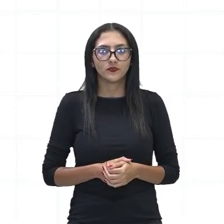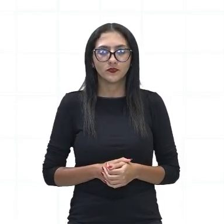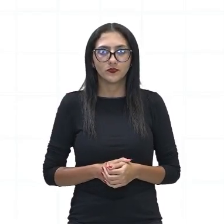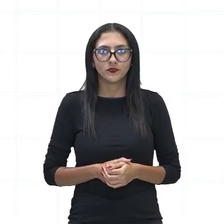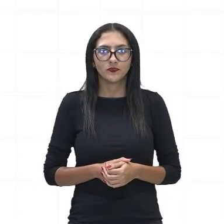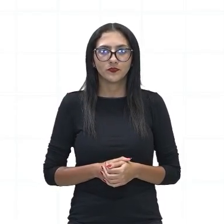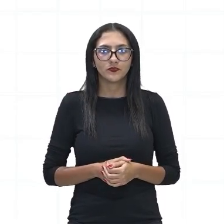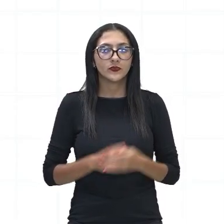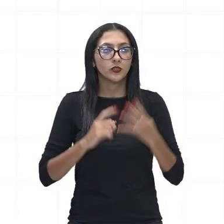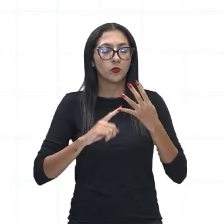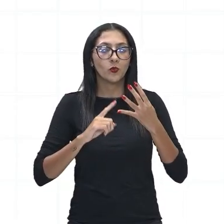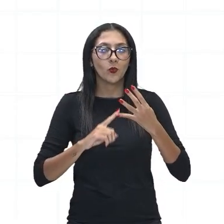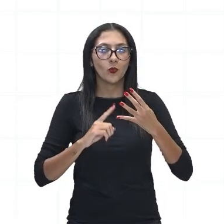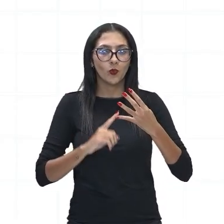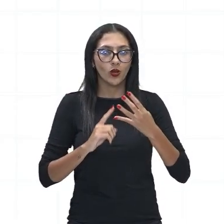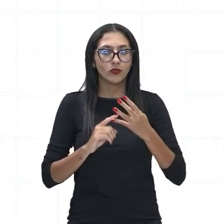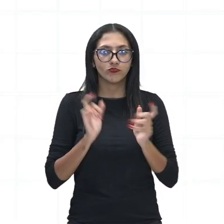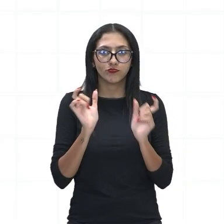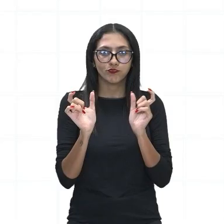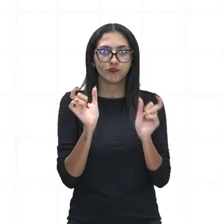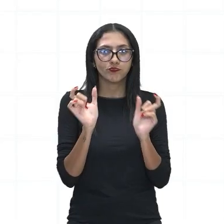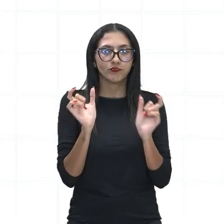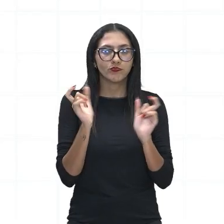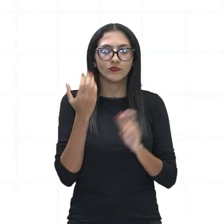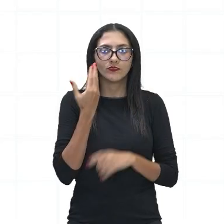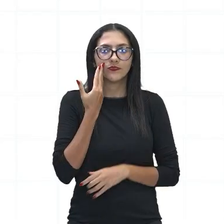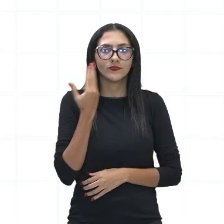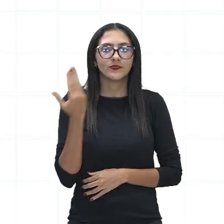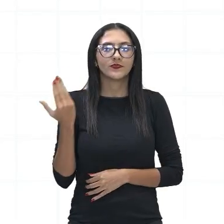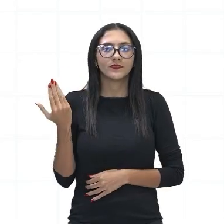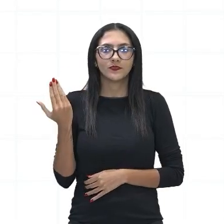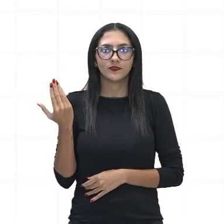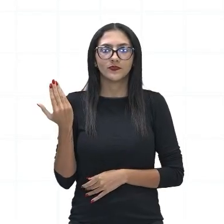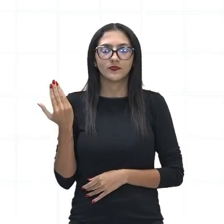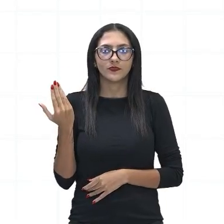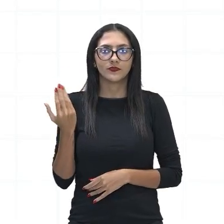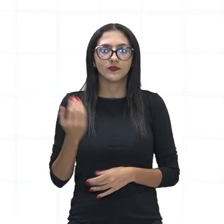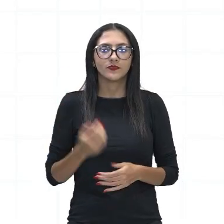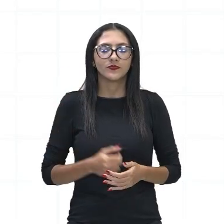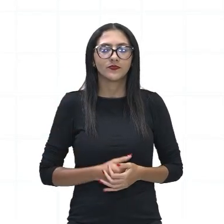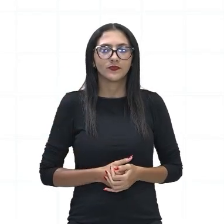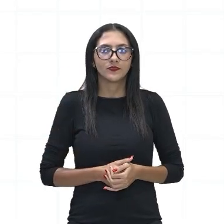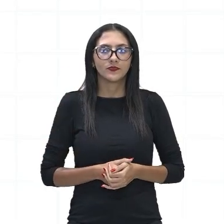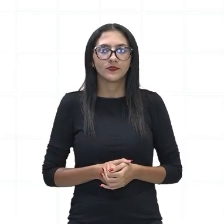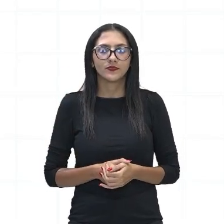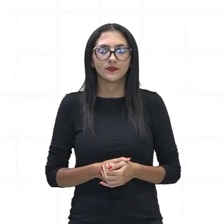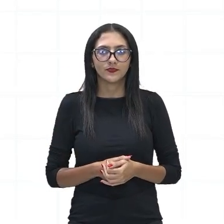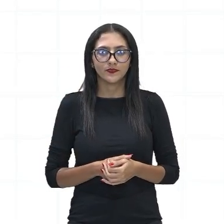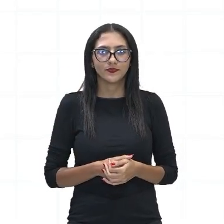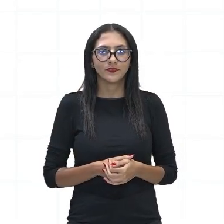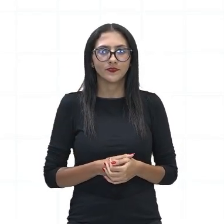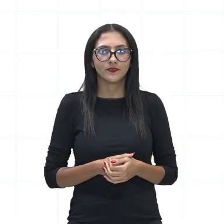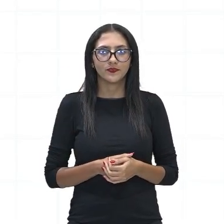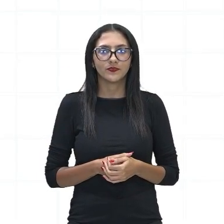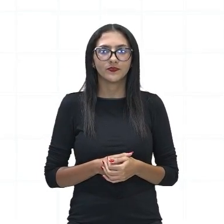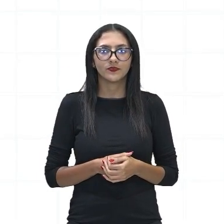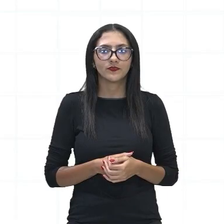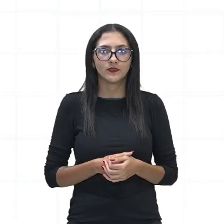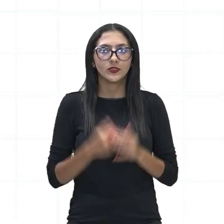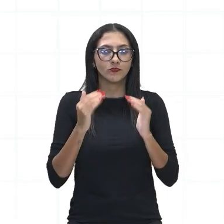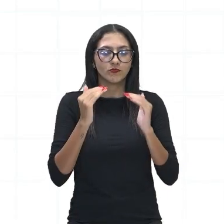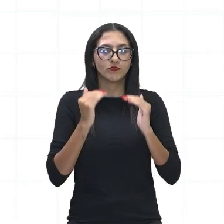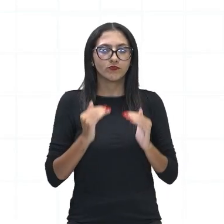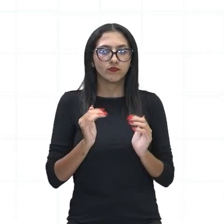Na sequência, nós temos behavior e progress. Depois, nós temos bread